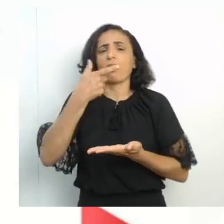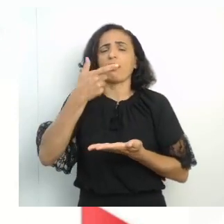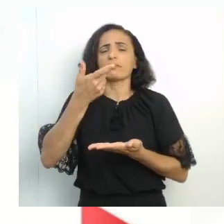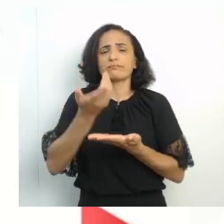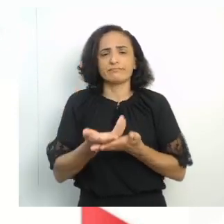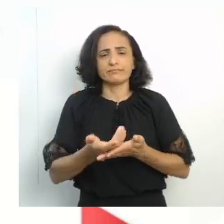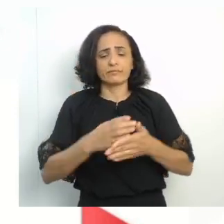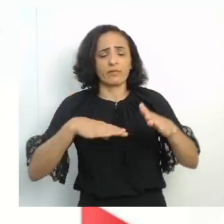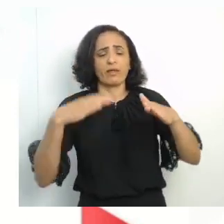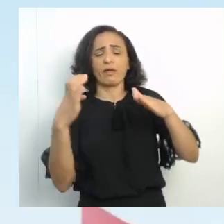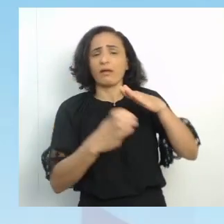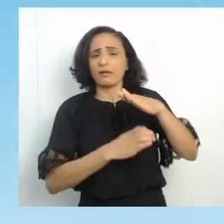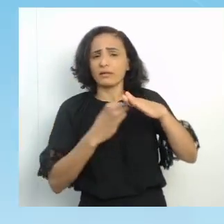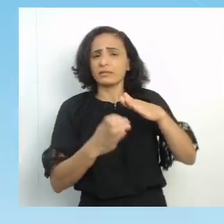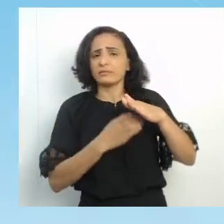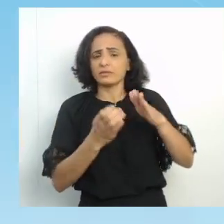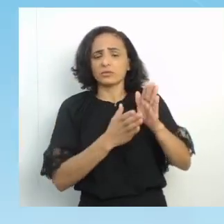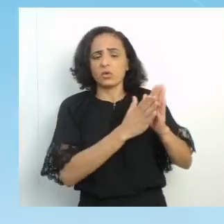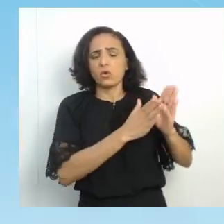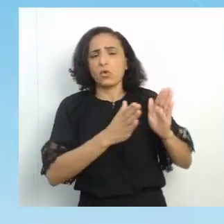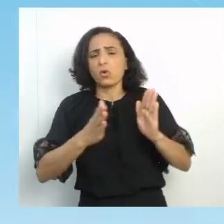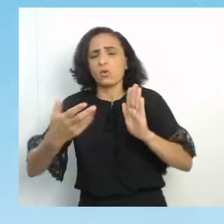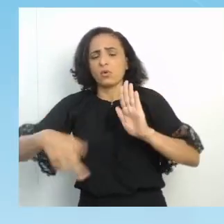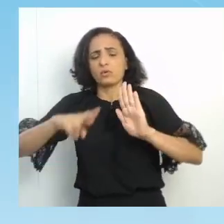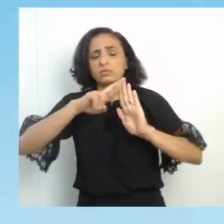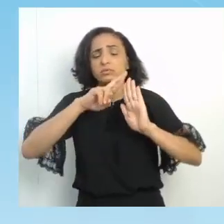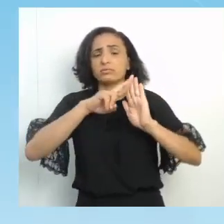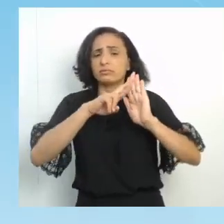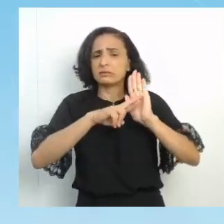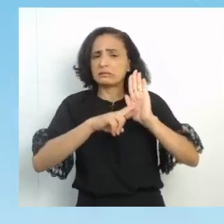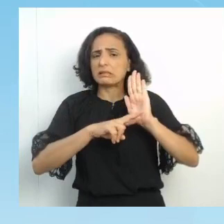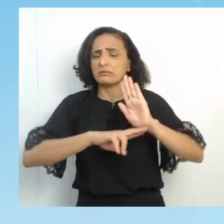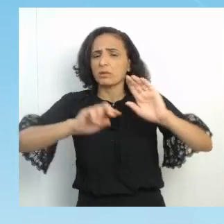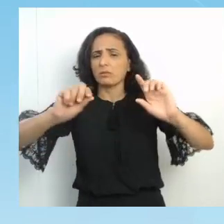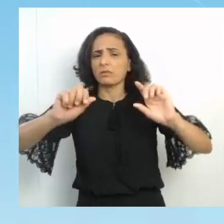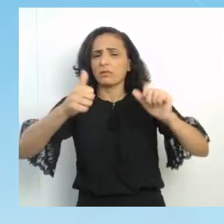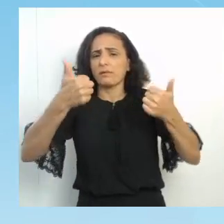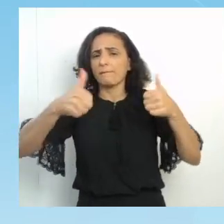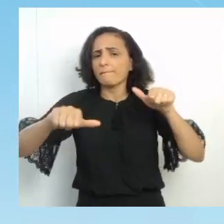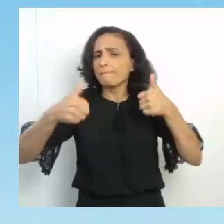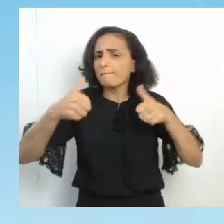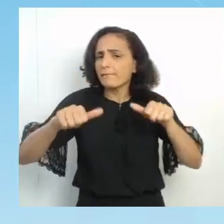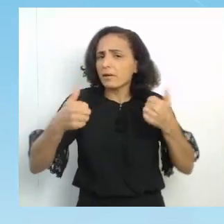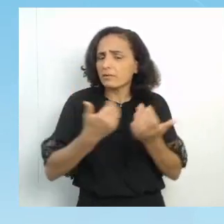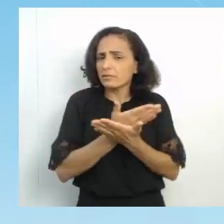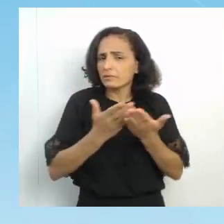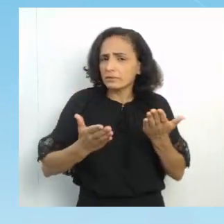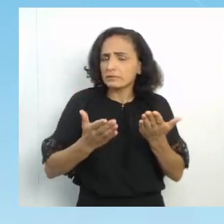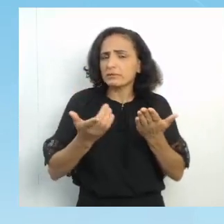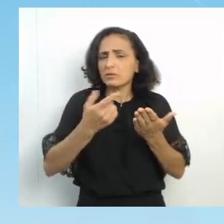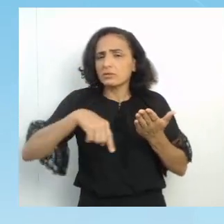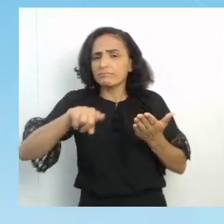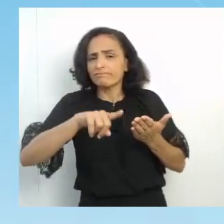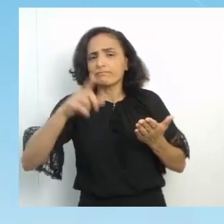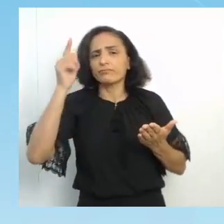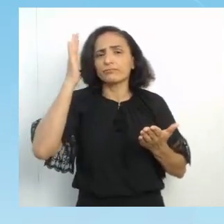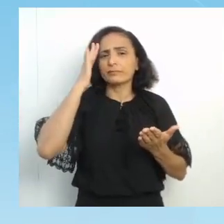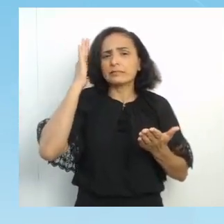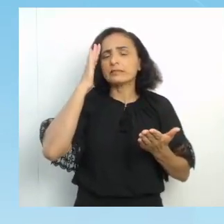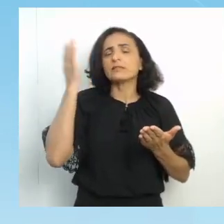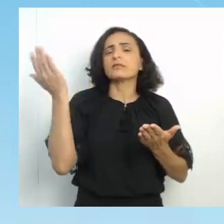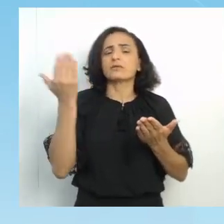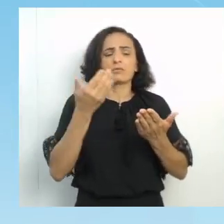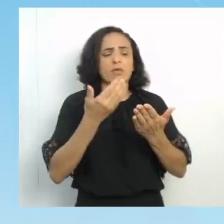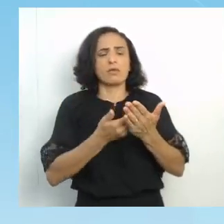aí seguindo um rigoroso padrão de qualidade, que também ele é conhecido ali, né,